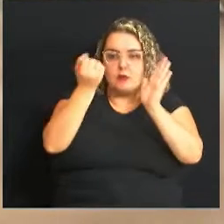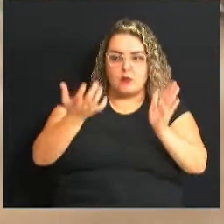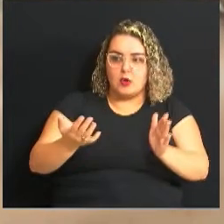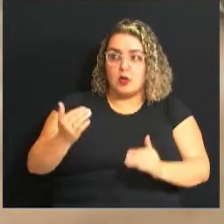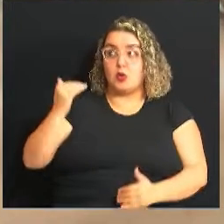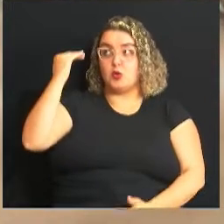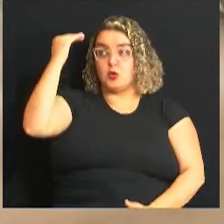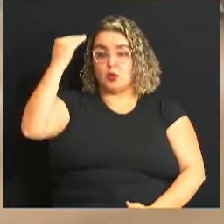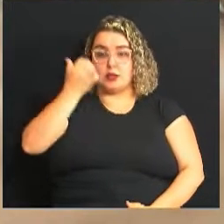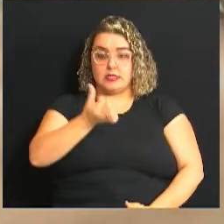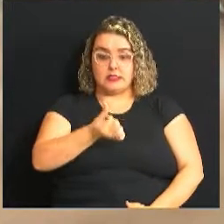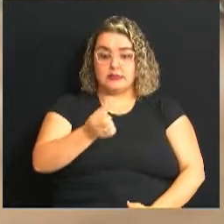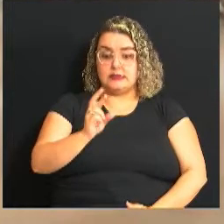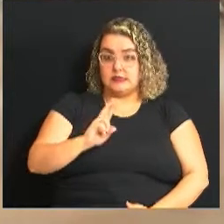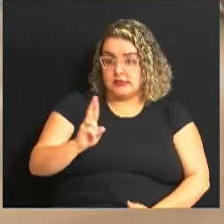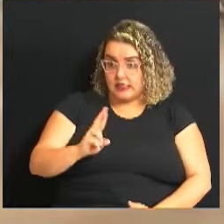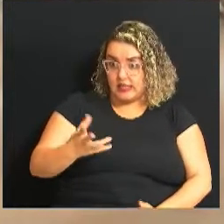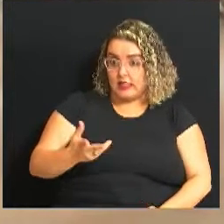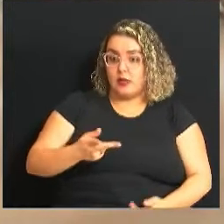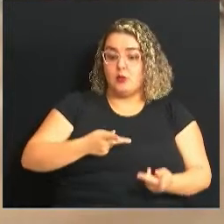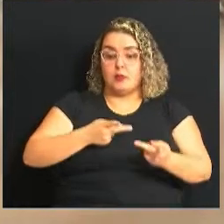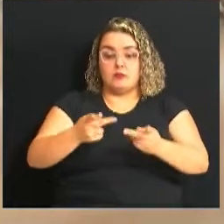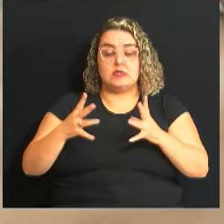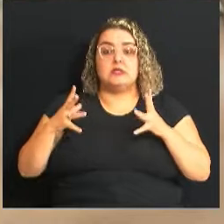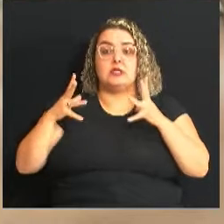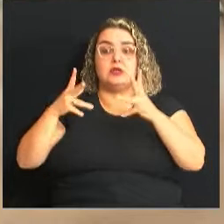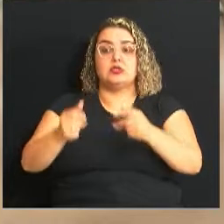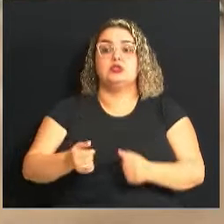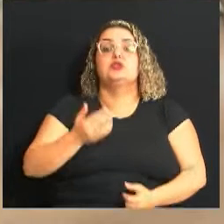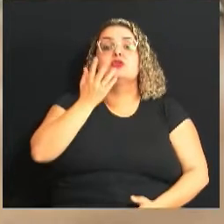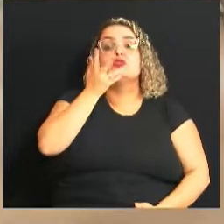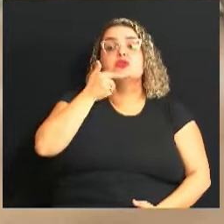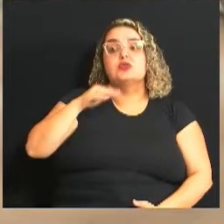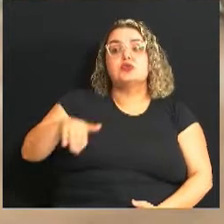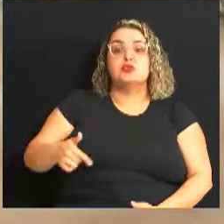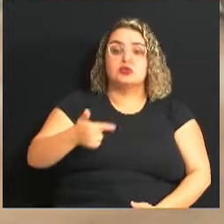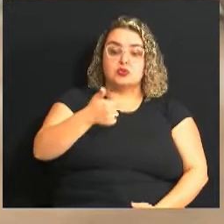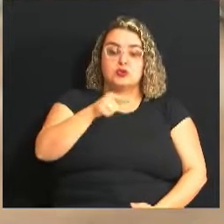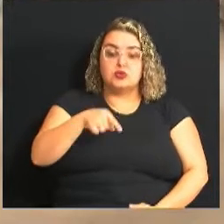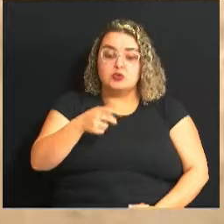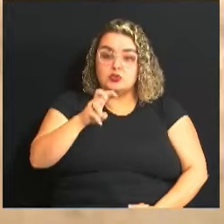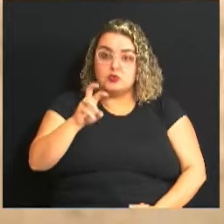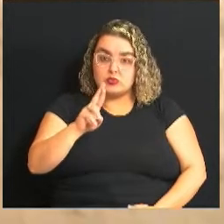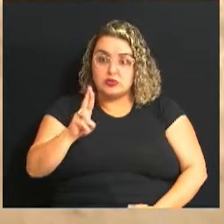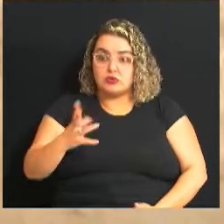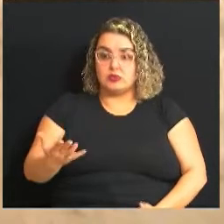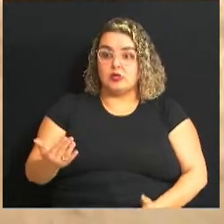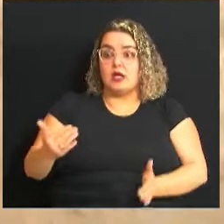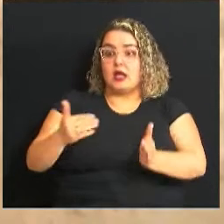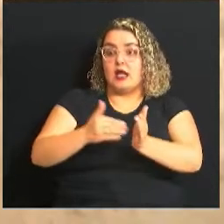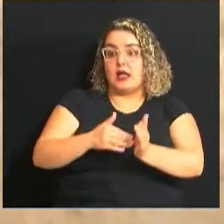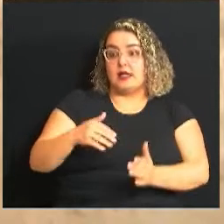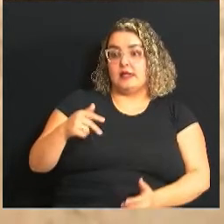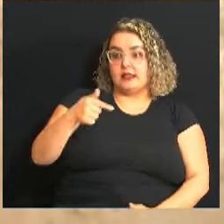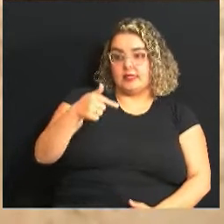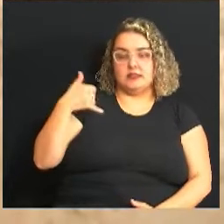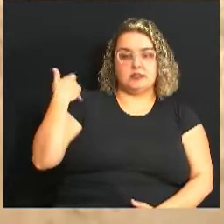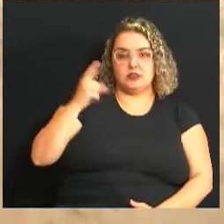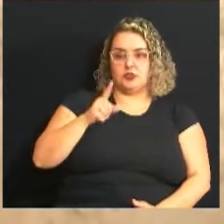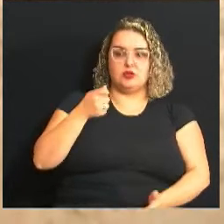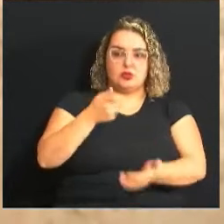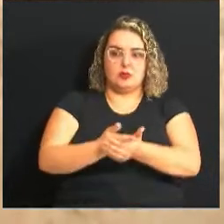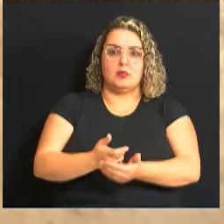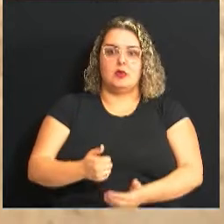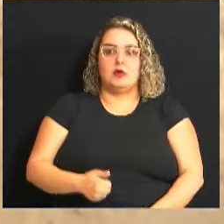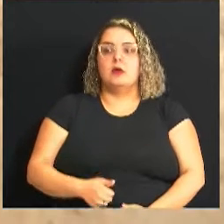R$ 6,00 para visitar tudo. Crianças, R$ 2,50. Até 7 anos não paga. Criança mais de 60